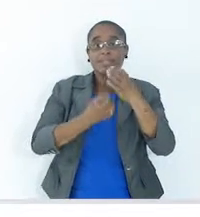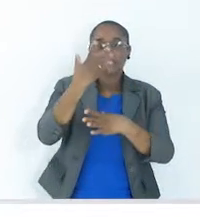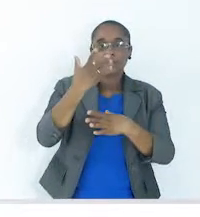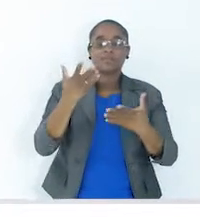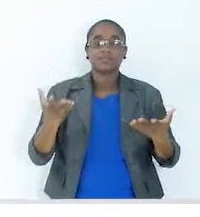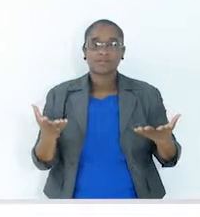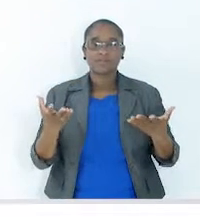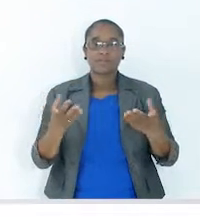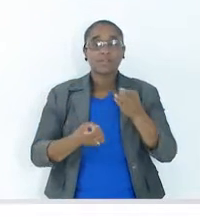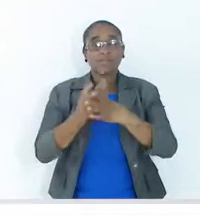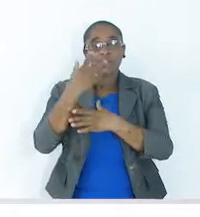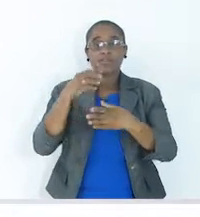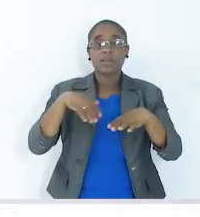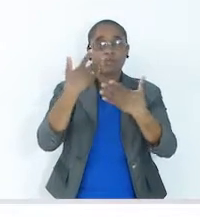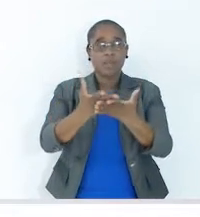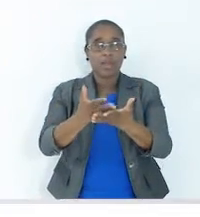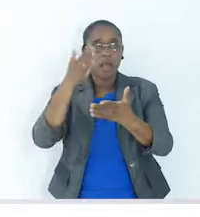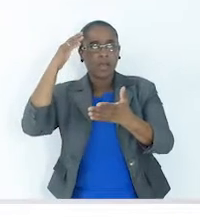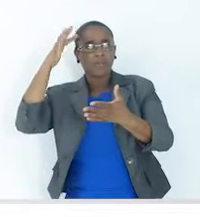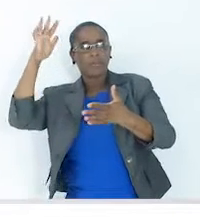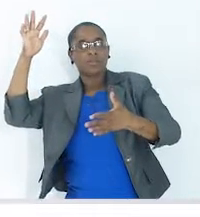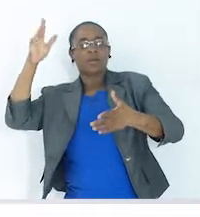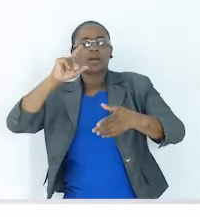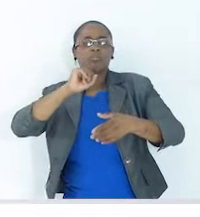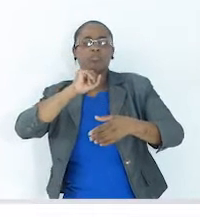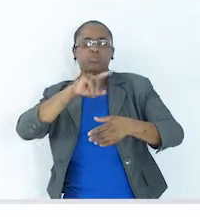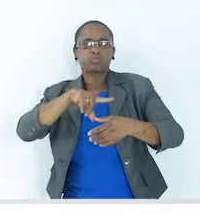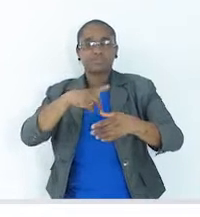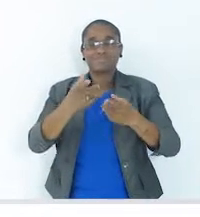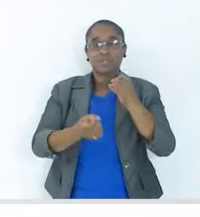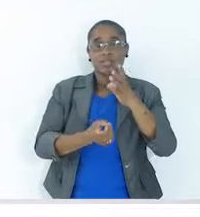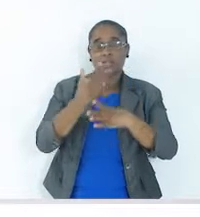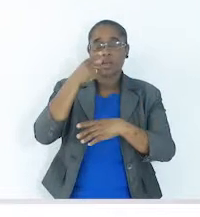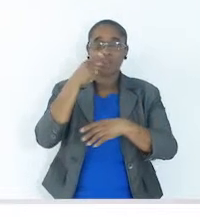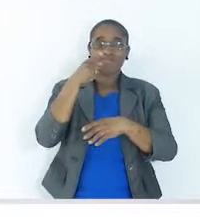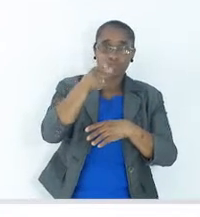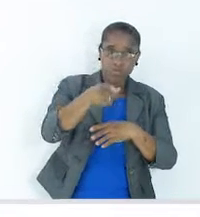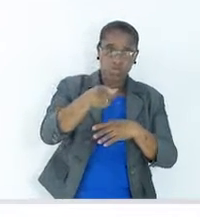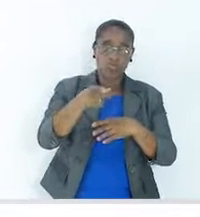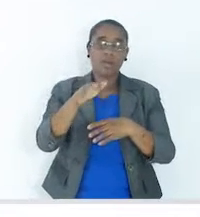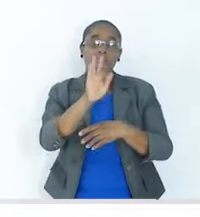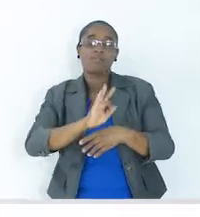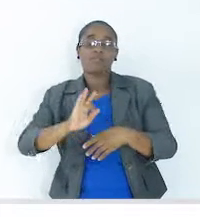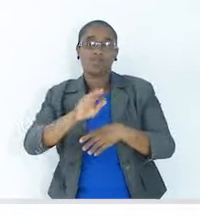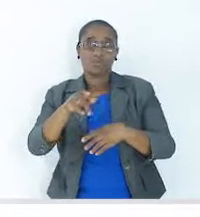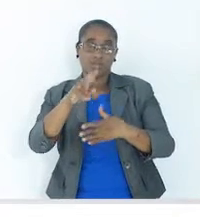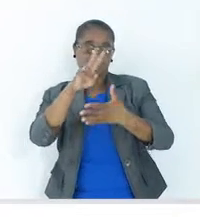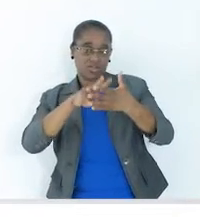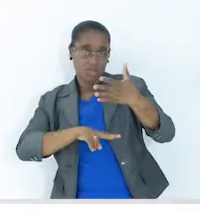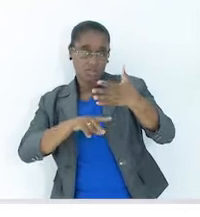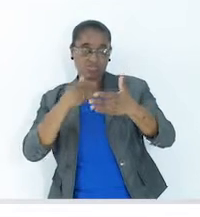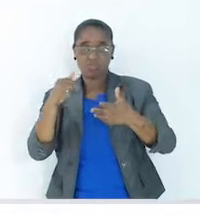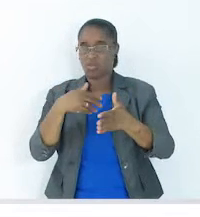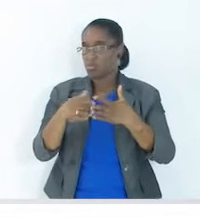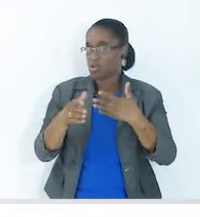Criatividade é colocar aquilo, a imaginação, as potências de criar à tua maneira nesse texto, ou qualquer que seja o